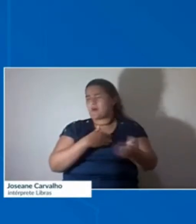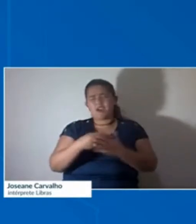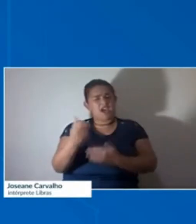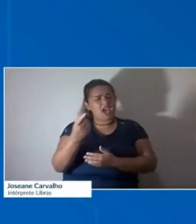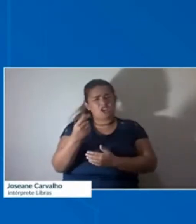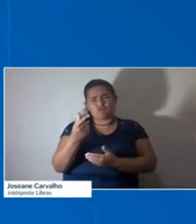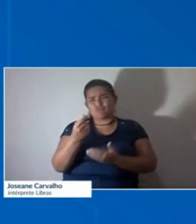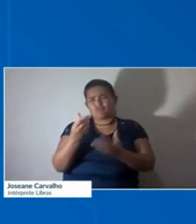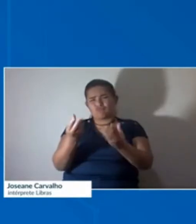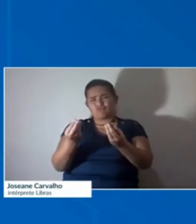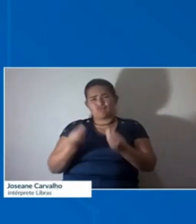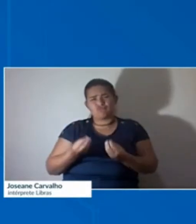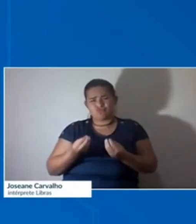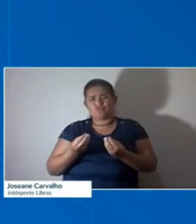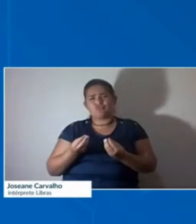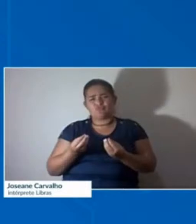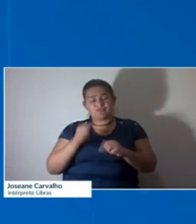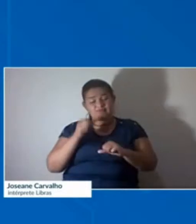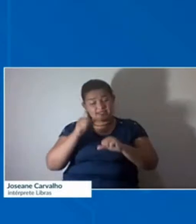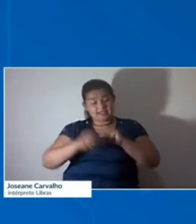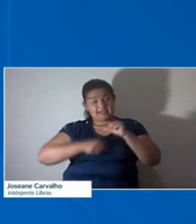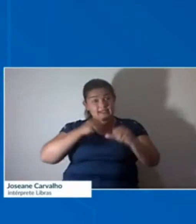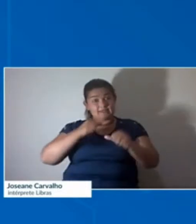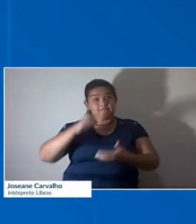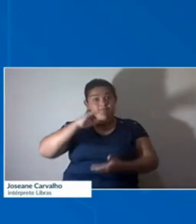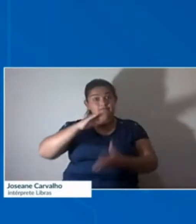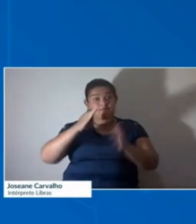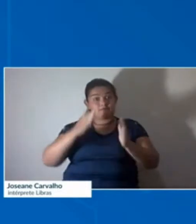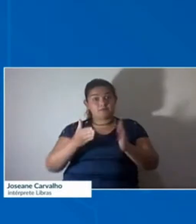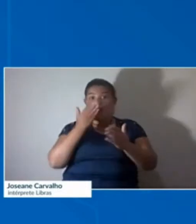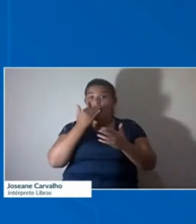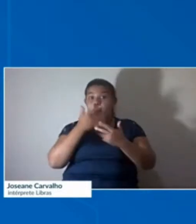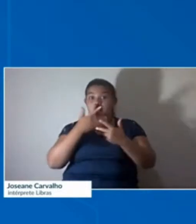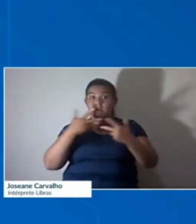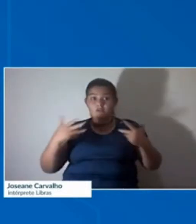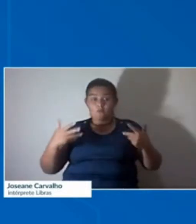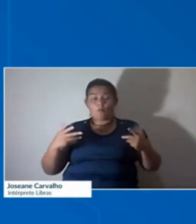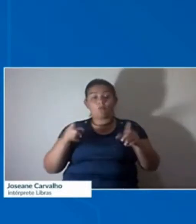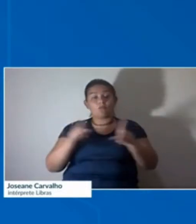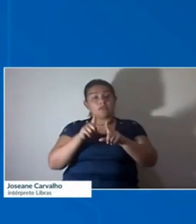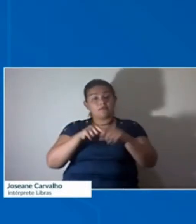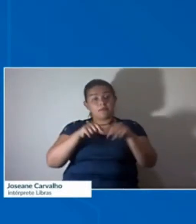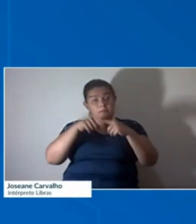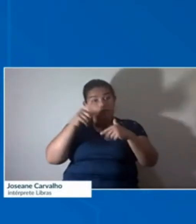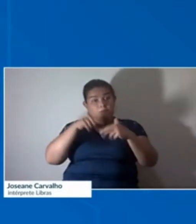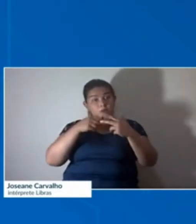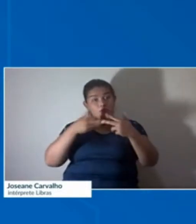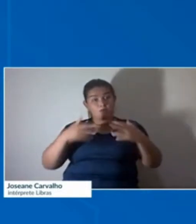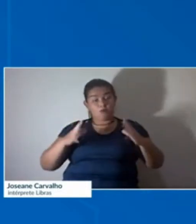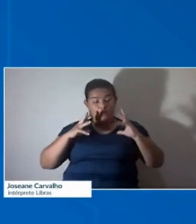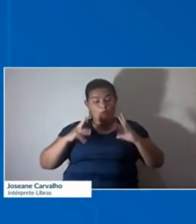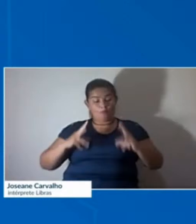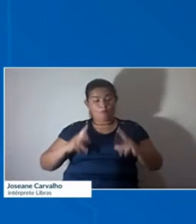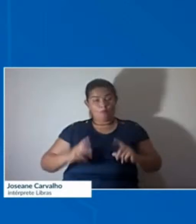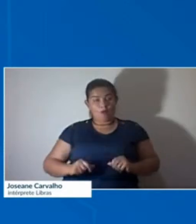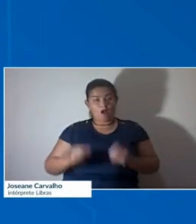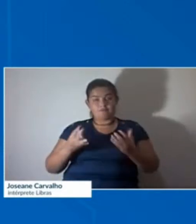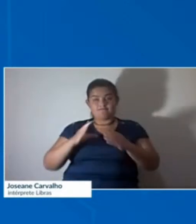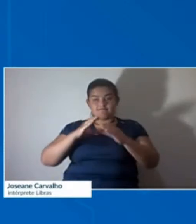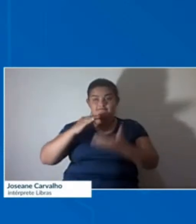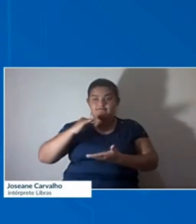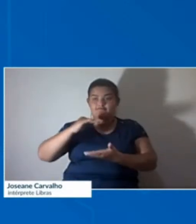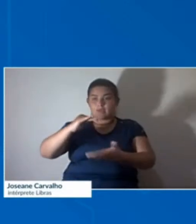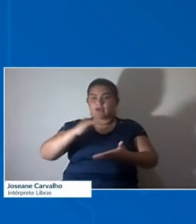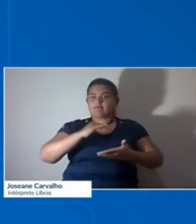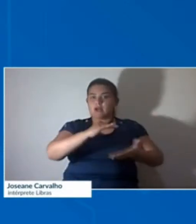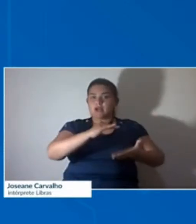as doações vão ser revertidas em cestas de alimentos e também produtos de higiene que são doados a populações em